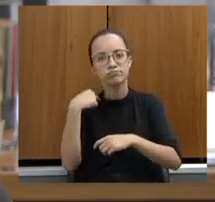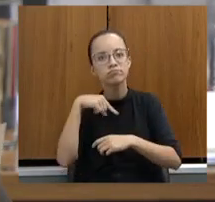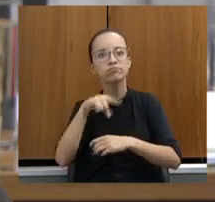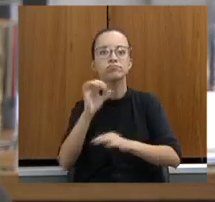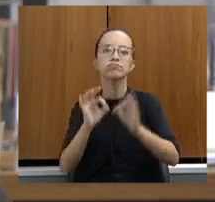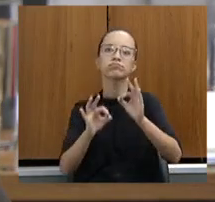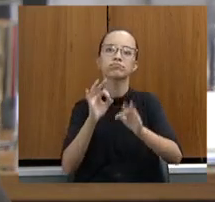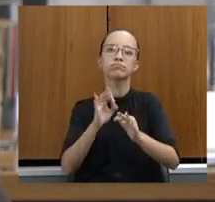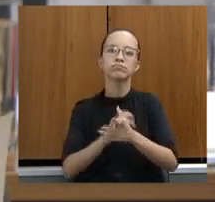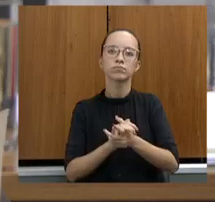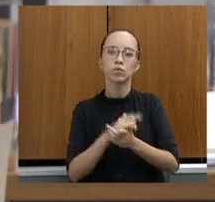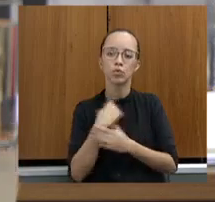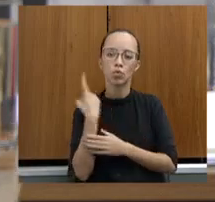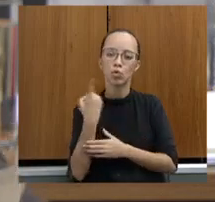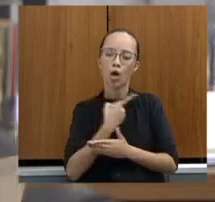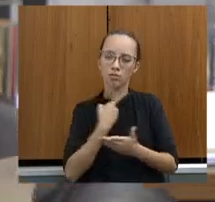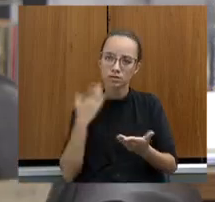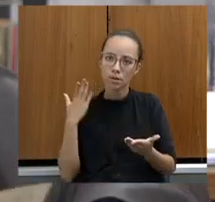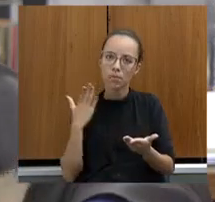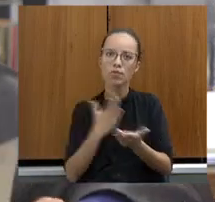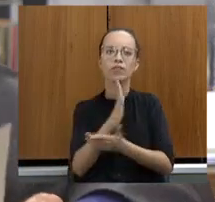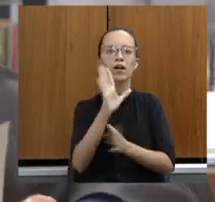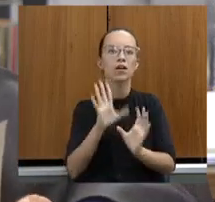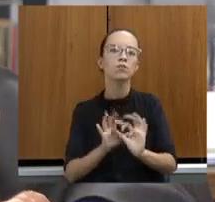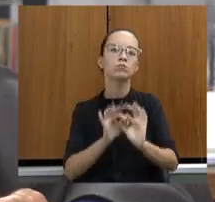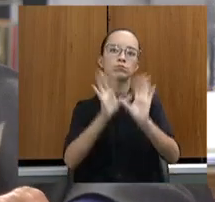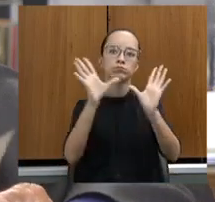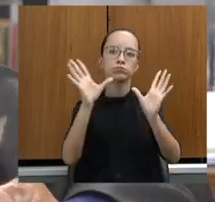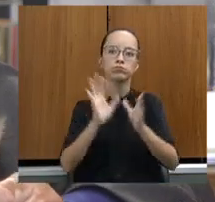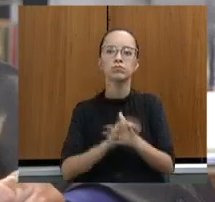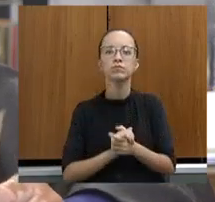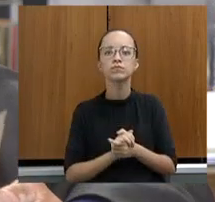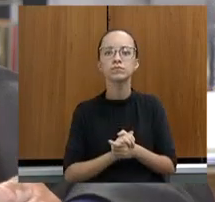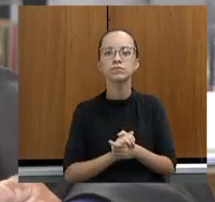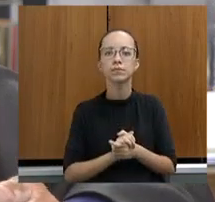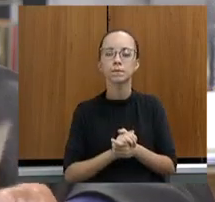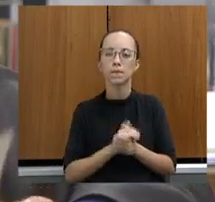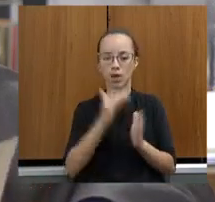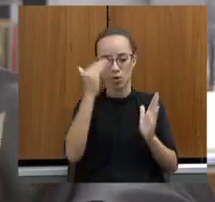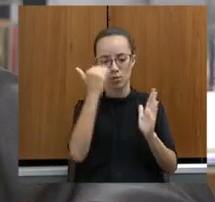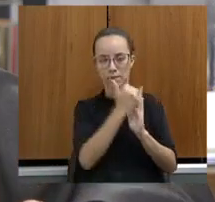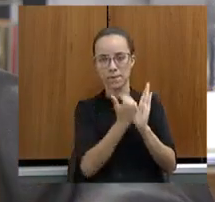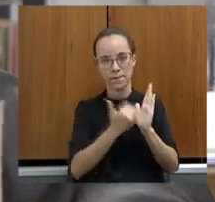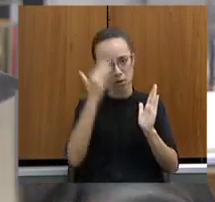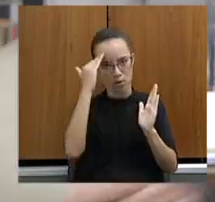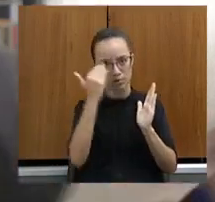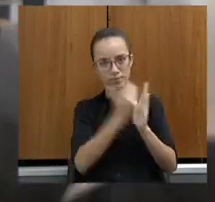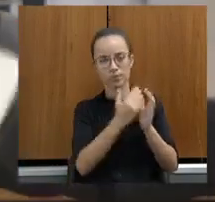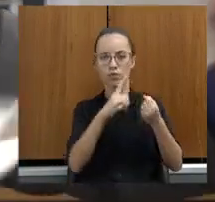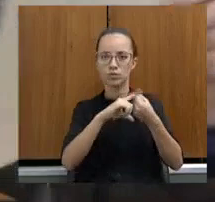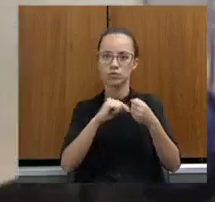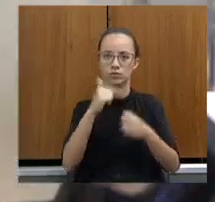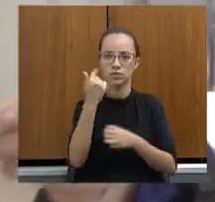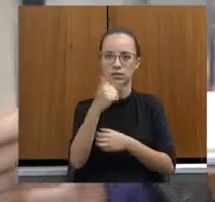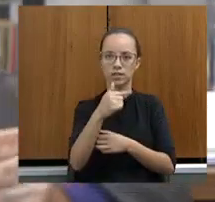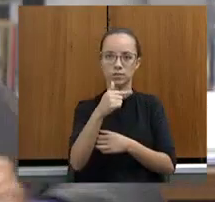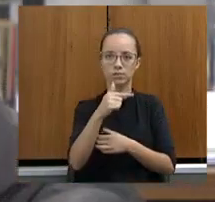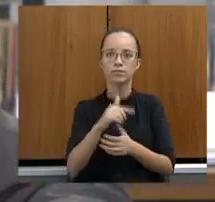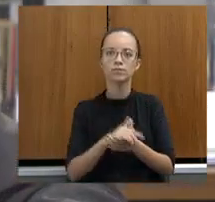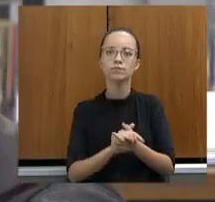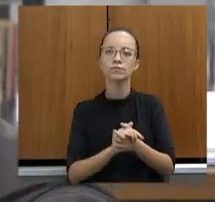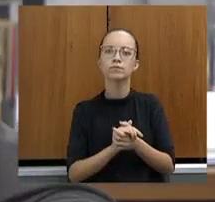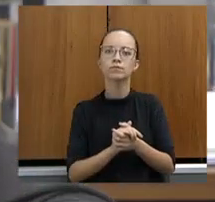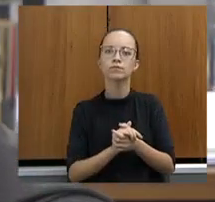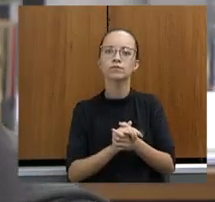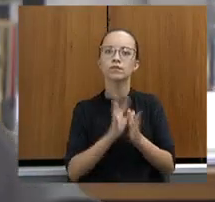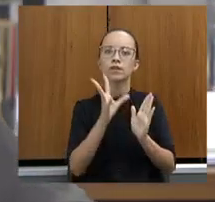a emenda constitucional que nós aprovamos aqui cuja relatoria Inclusive a esse deputado então cumpriu que tá no dispositivo do artigo 7 da